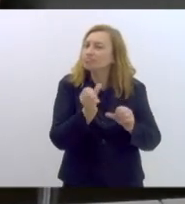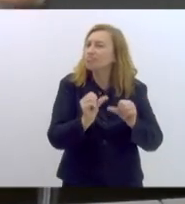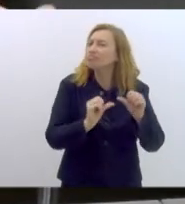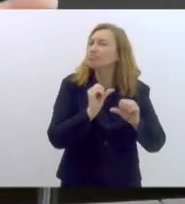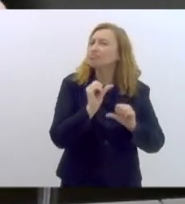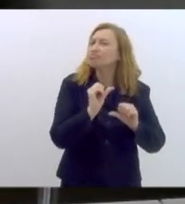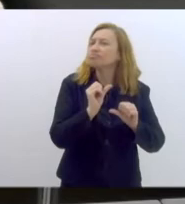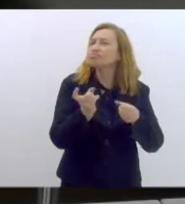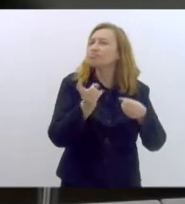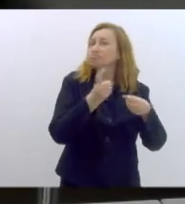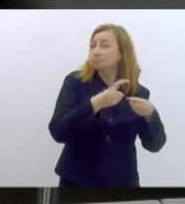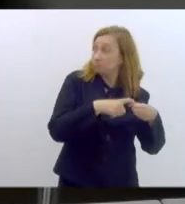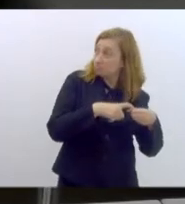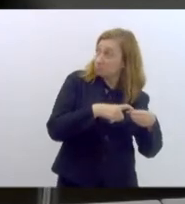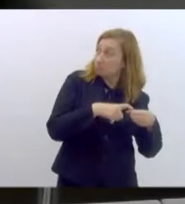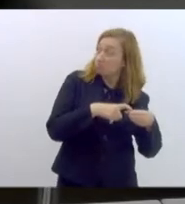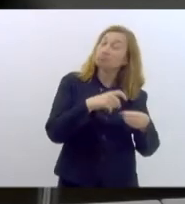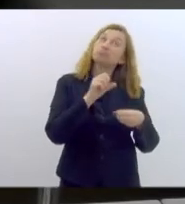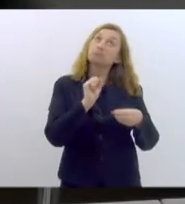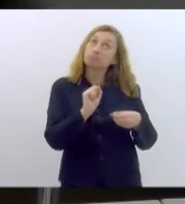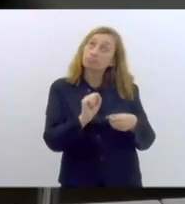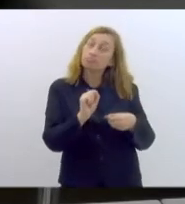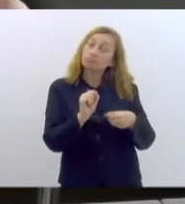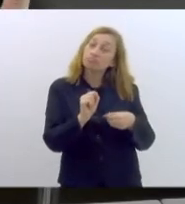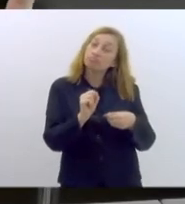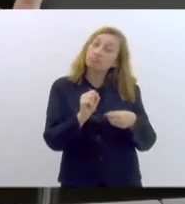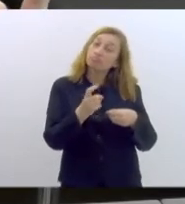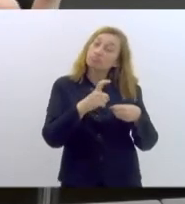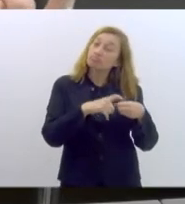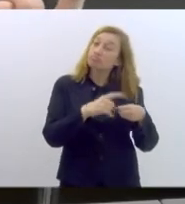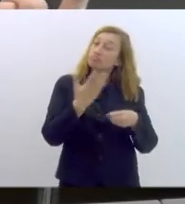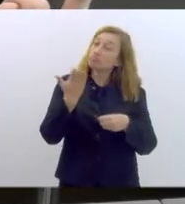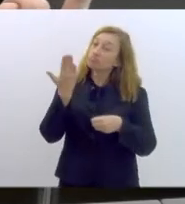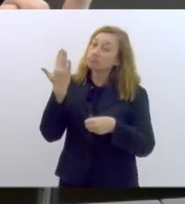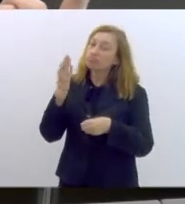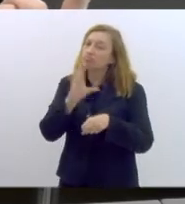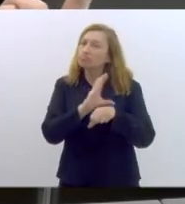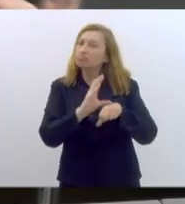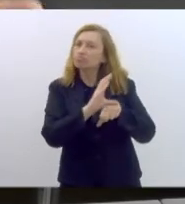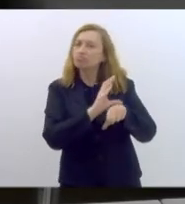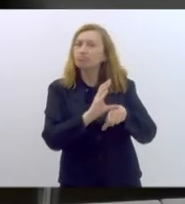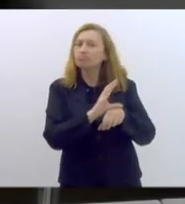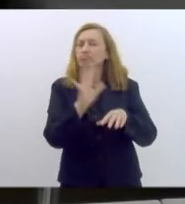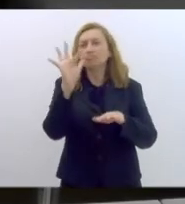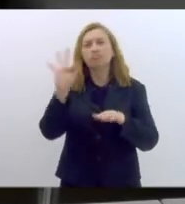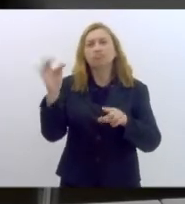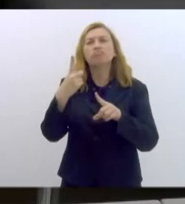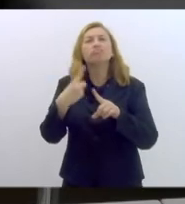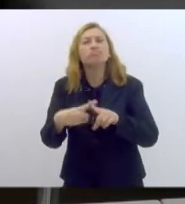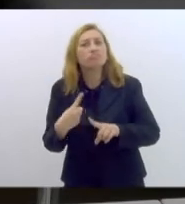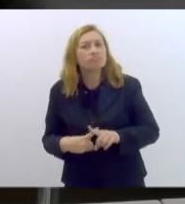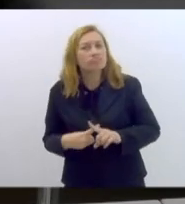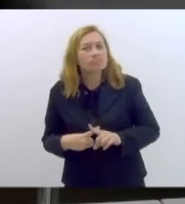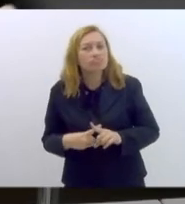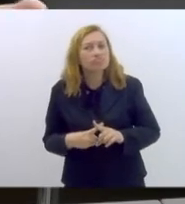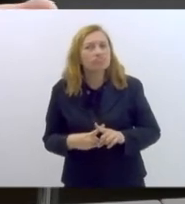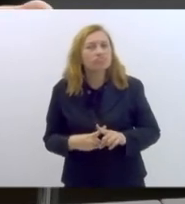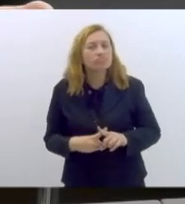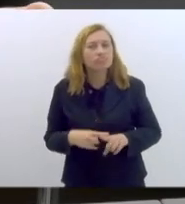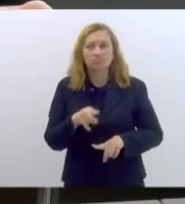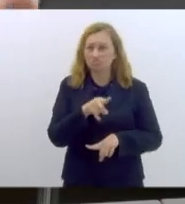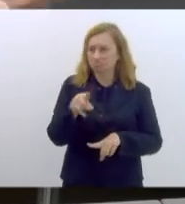mudar, voltar talvez a uma situação anterior à Constituição Federal, porque